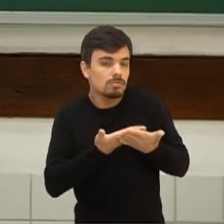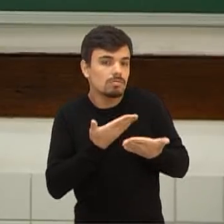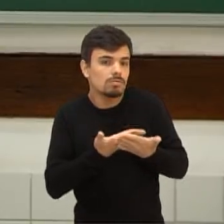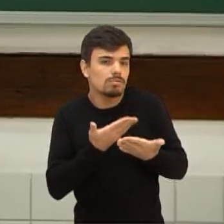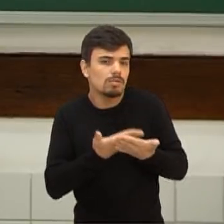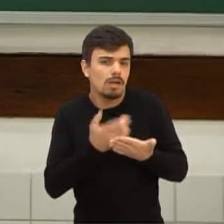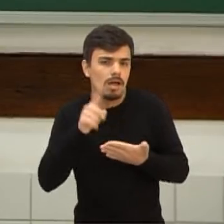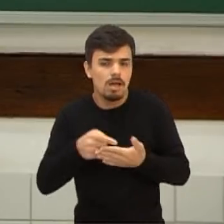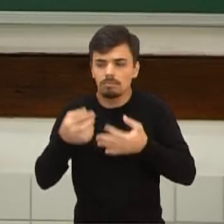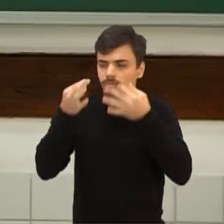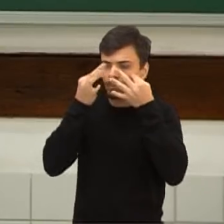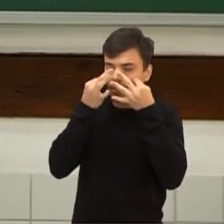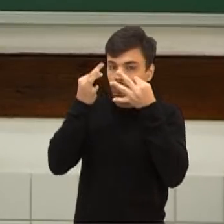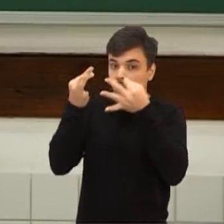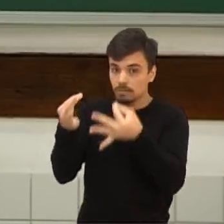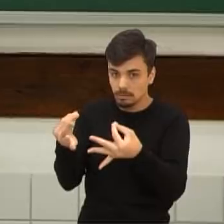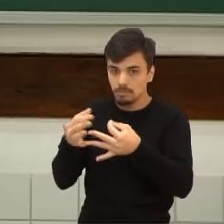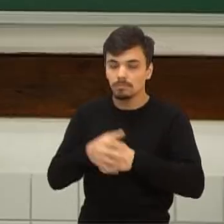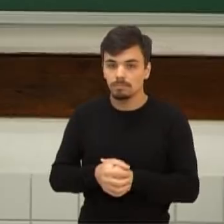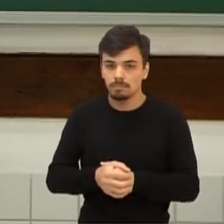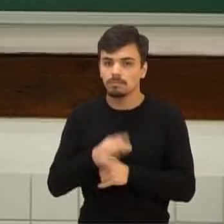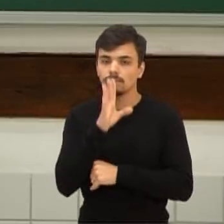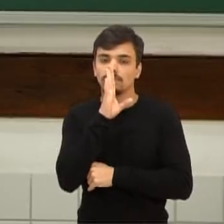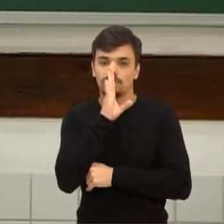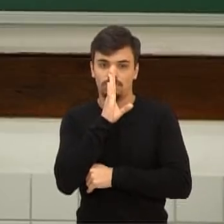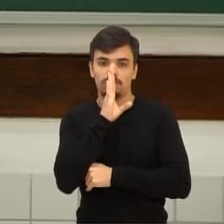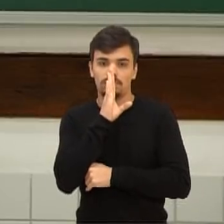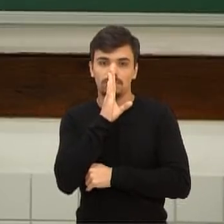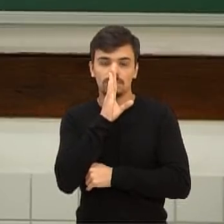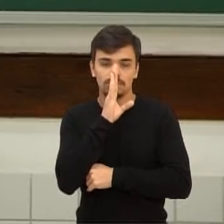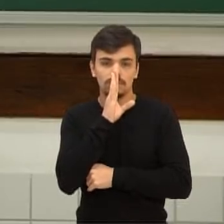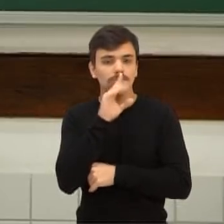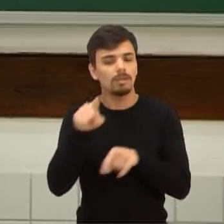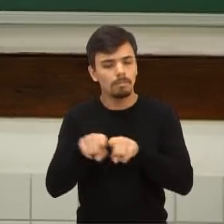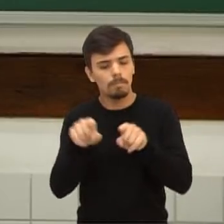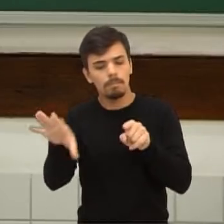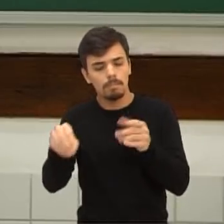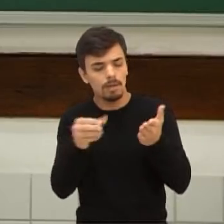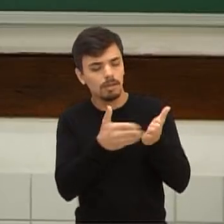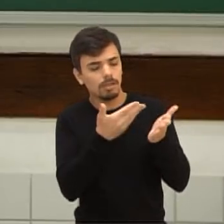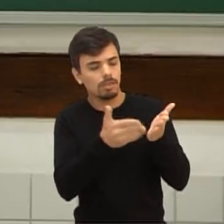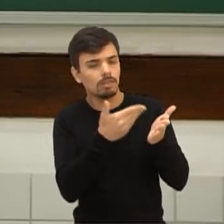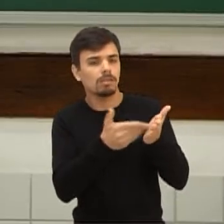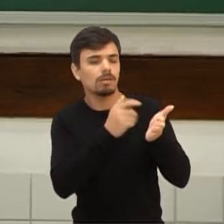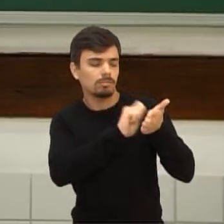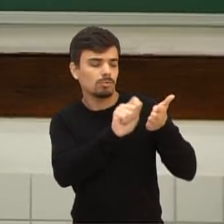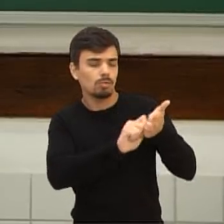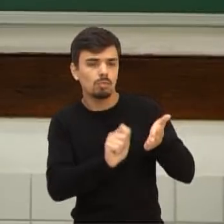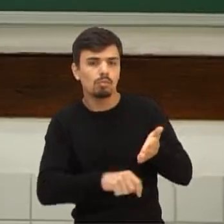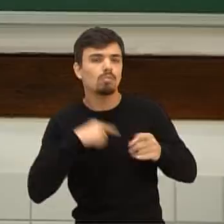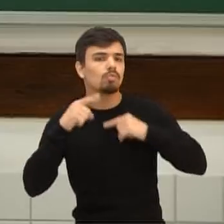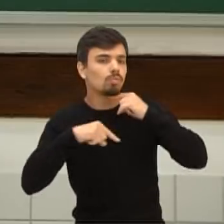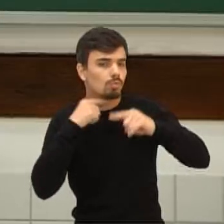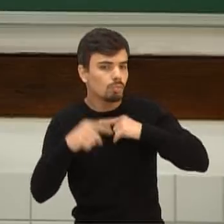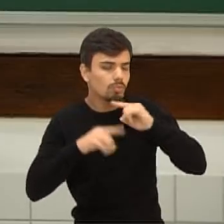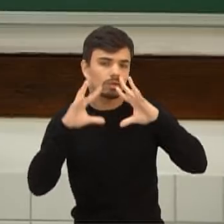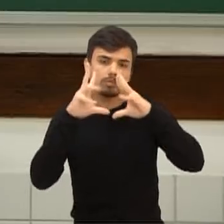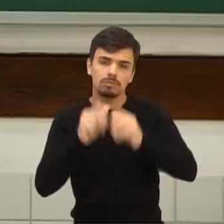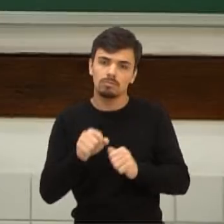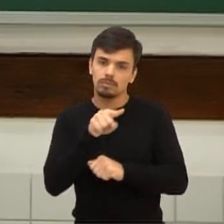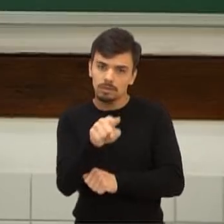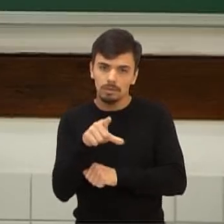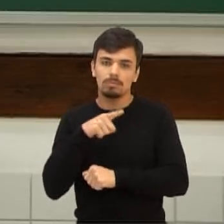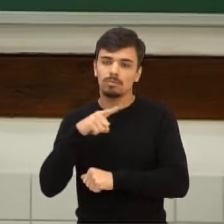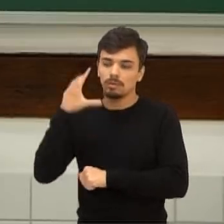o momento de prestar atenção, silêncio, pega o caderno, anota todas as dúvidas para depois